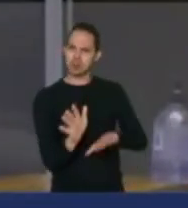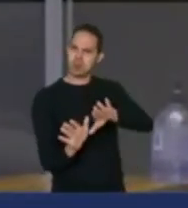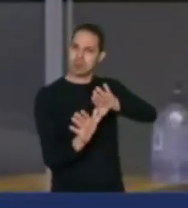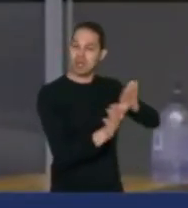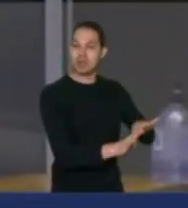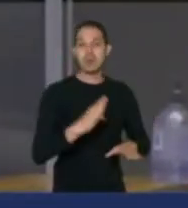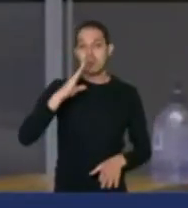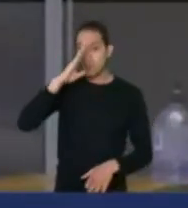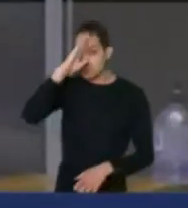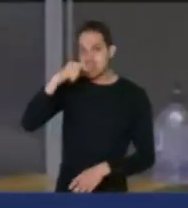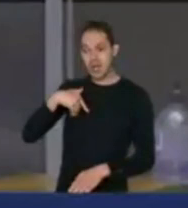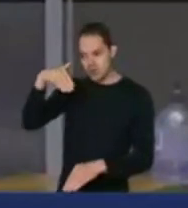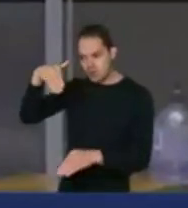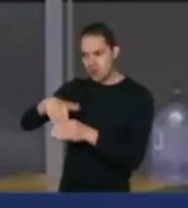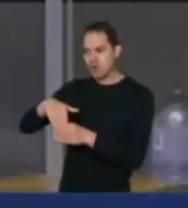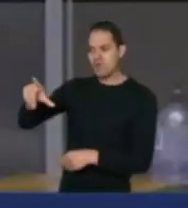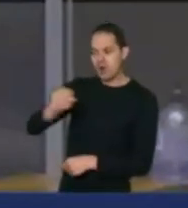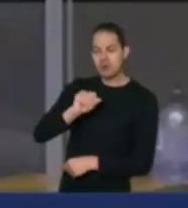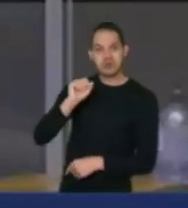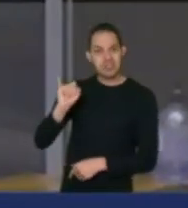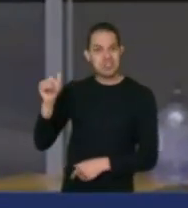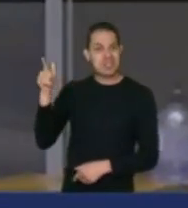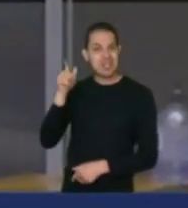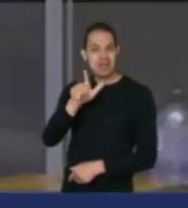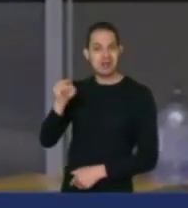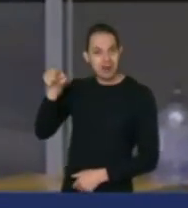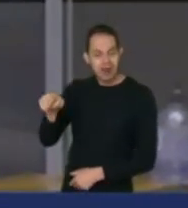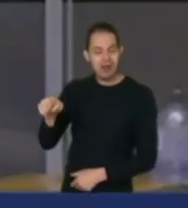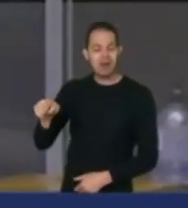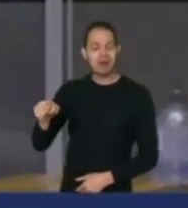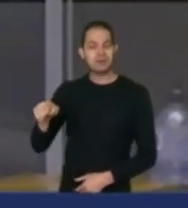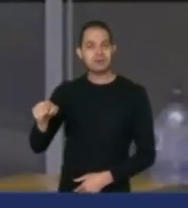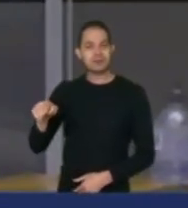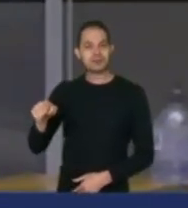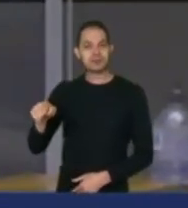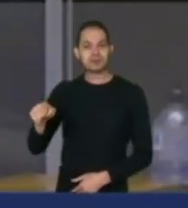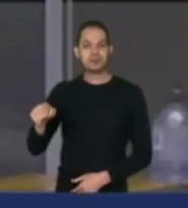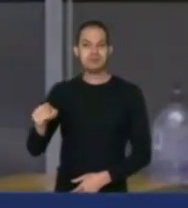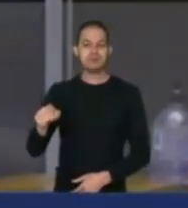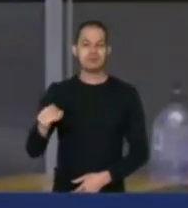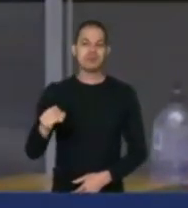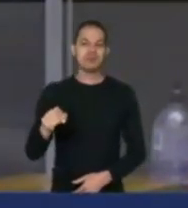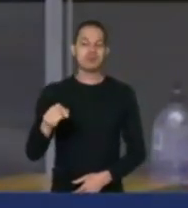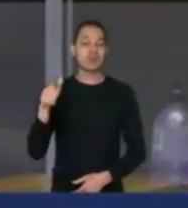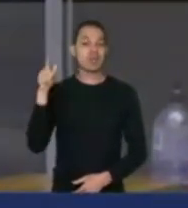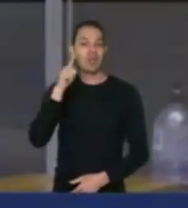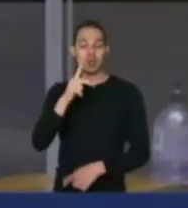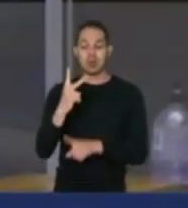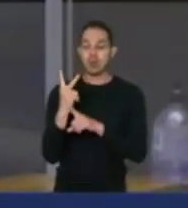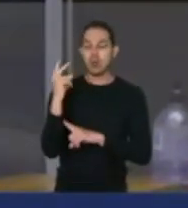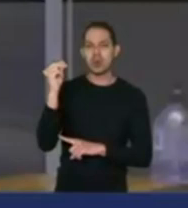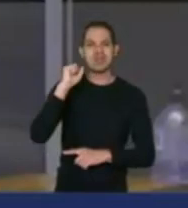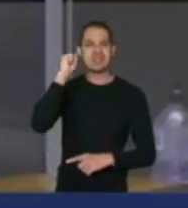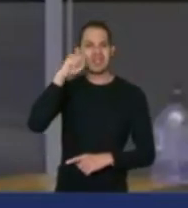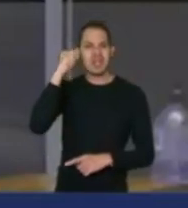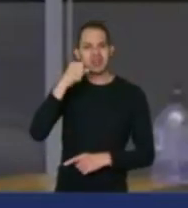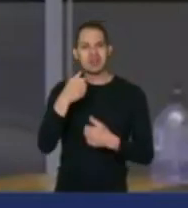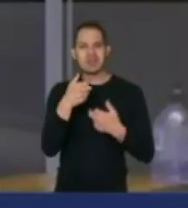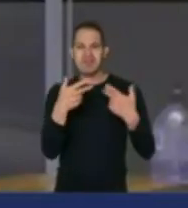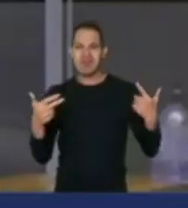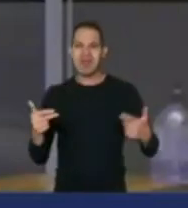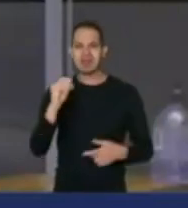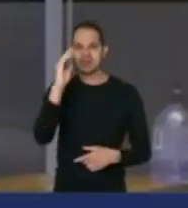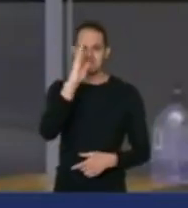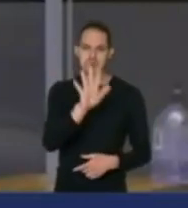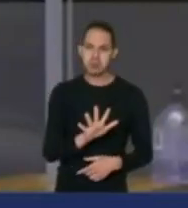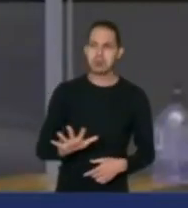Bolsonaro, e se se sagrar vencedor Bolsonaro, como se sagraram vencedores inúmeros senadores Brasil afora